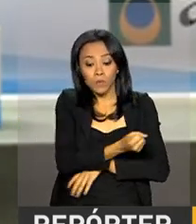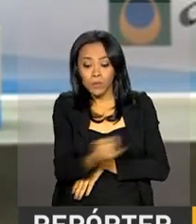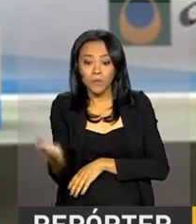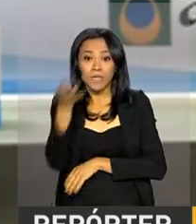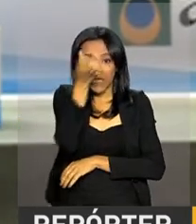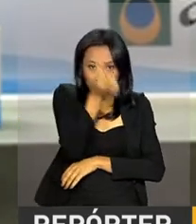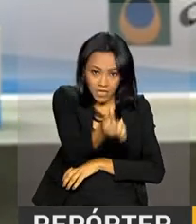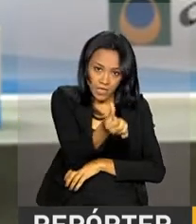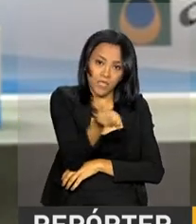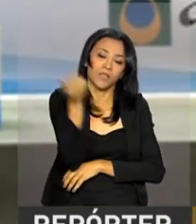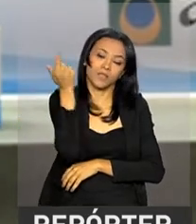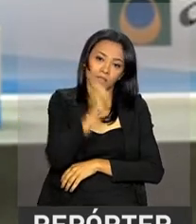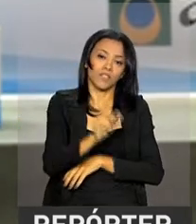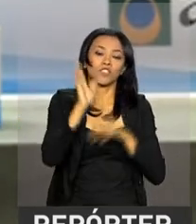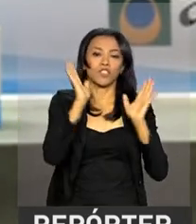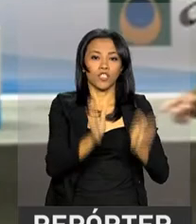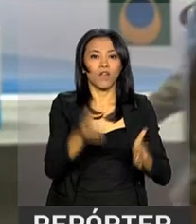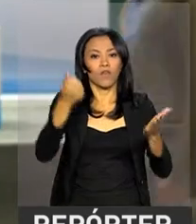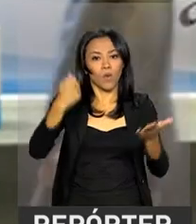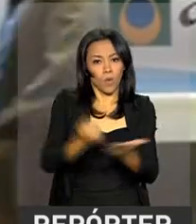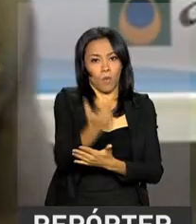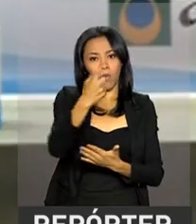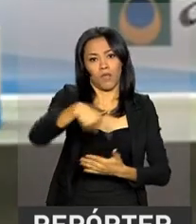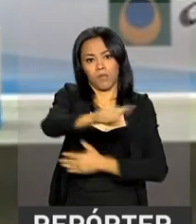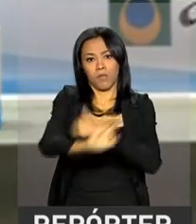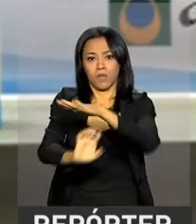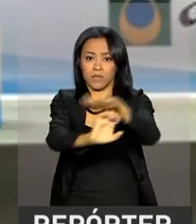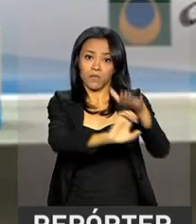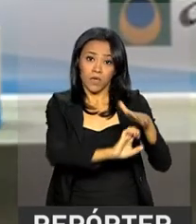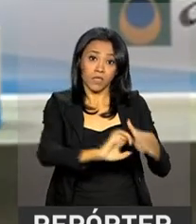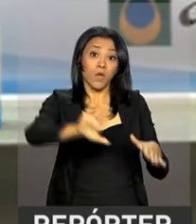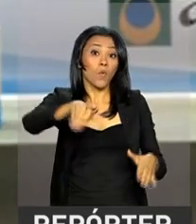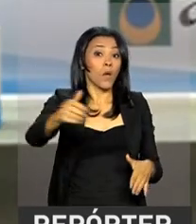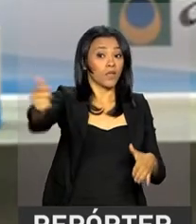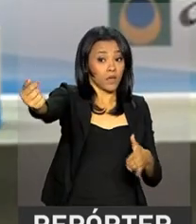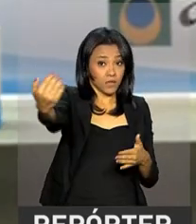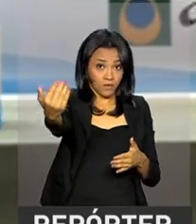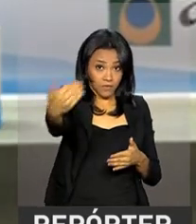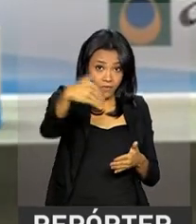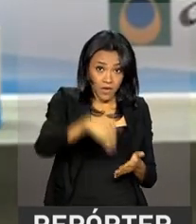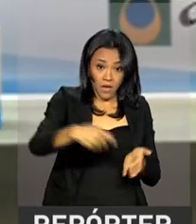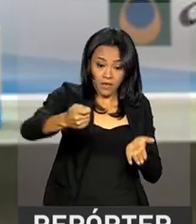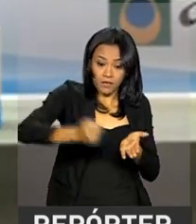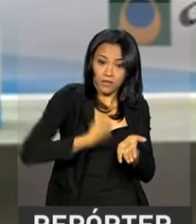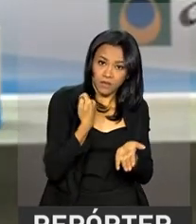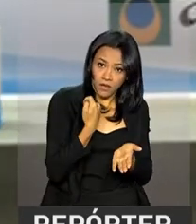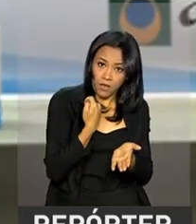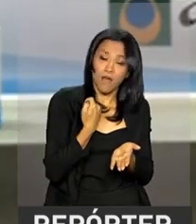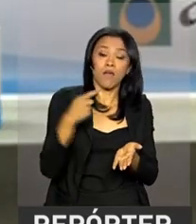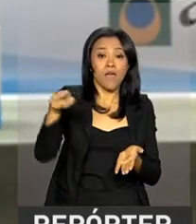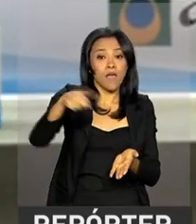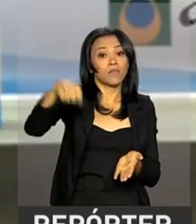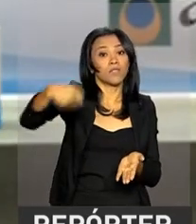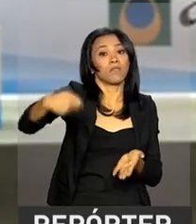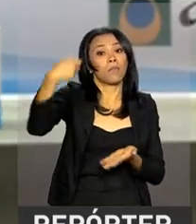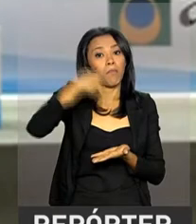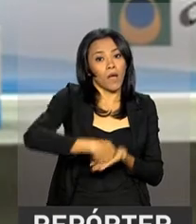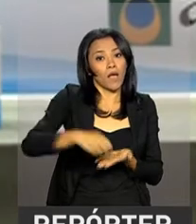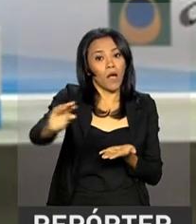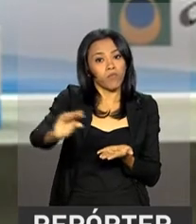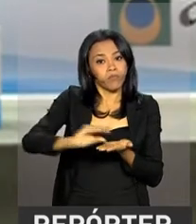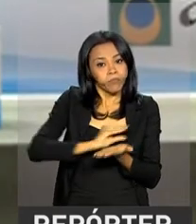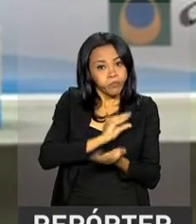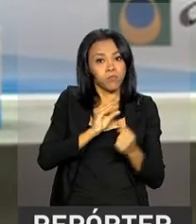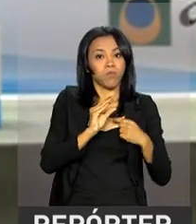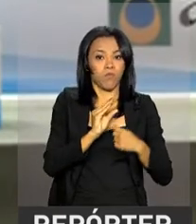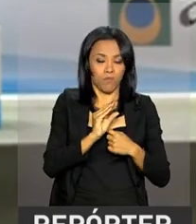6 deles foram arrematados pelas empresas. Quando elas forem assinar os contratos com o governo, elas vão ter de pagar um valor chamado